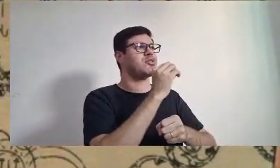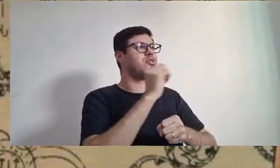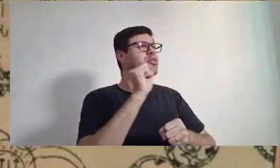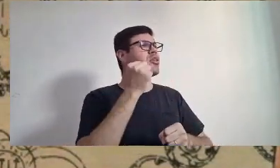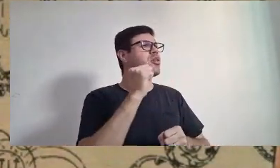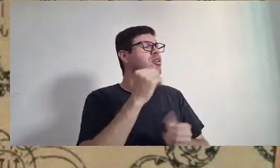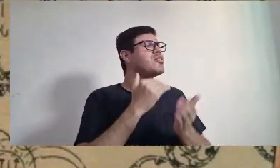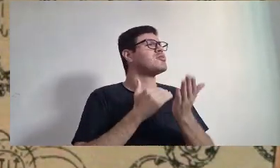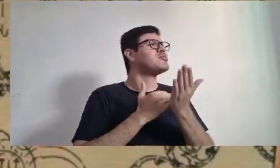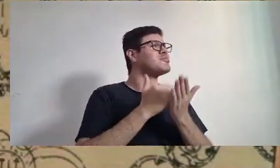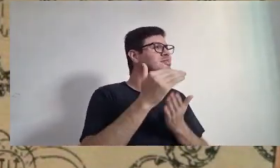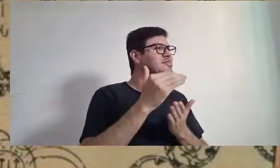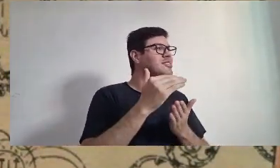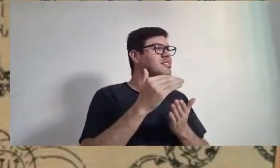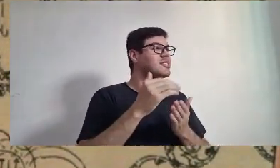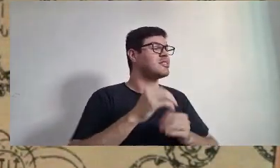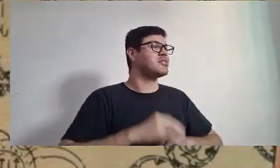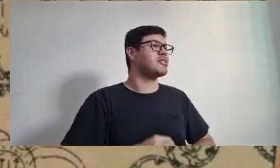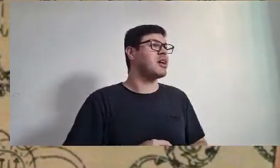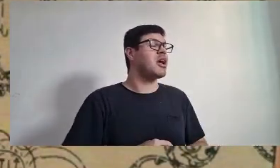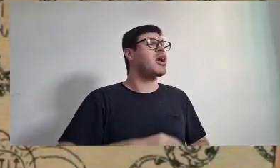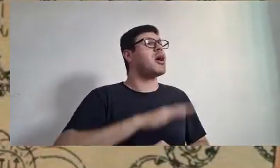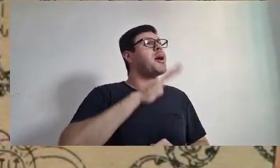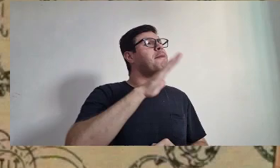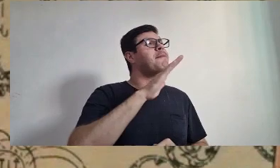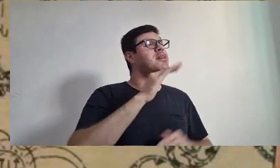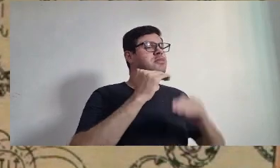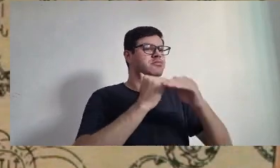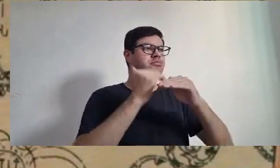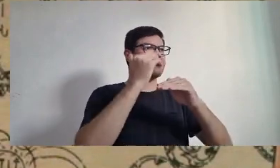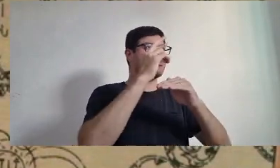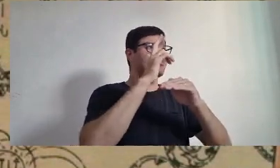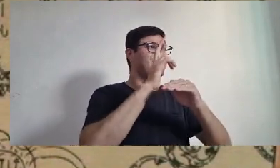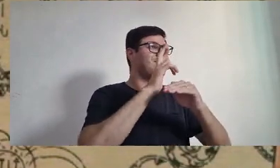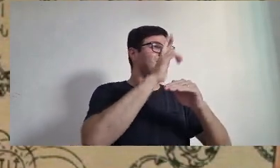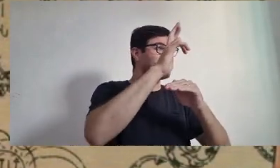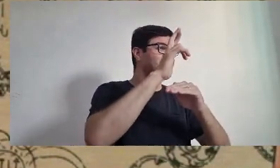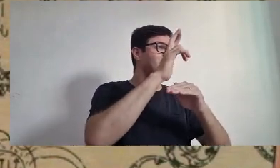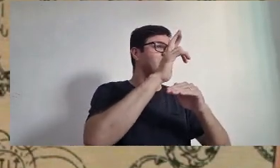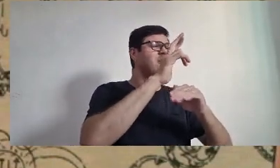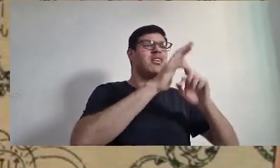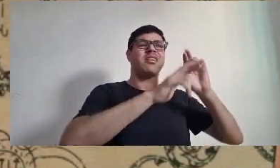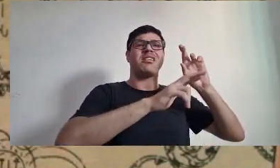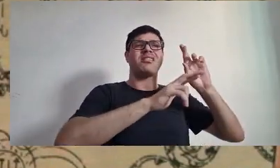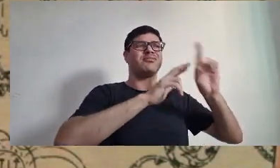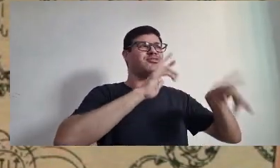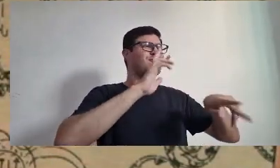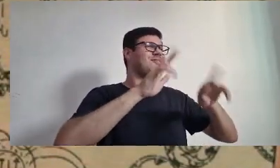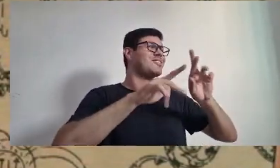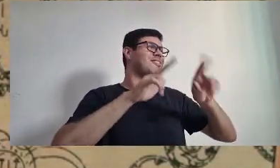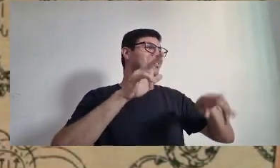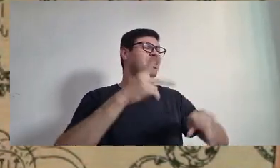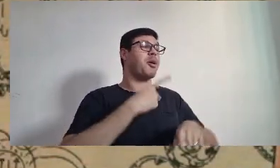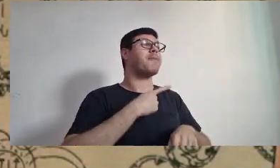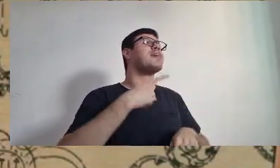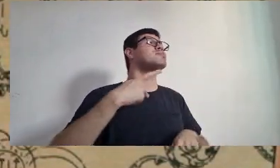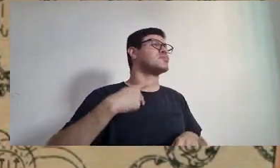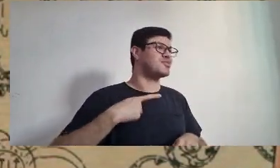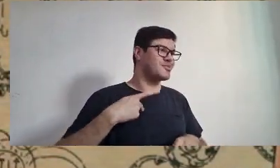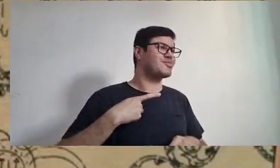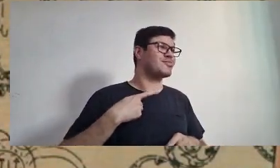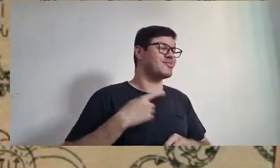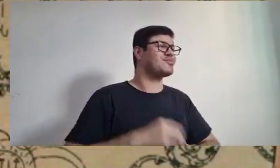é apenas um título. Sim. Não é uma função. Pastor é uma função. Bispo ou superintendente é a mesma coisa. Eu